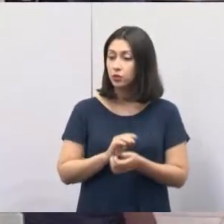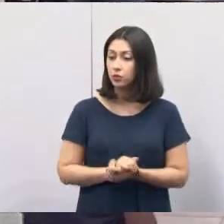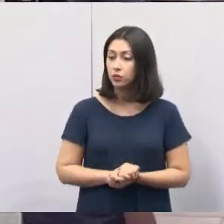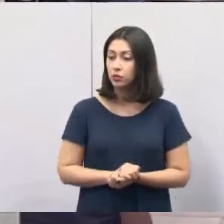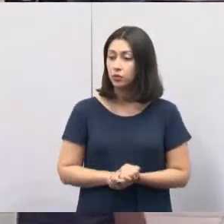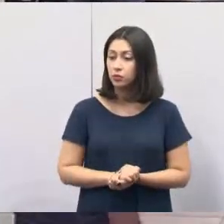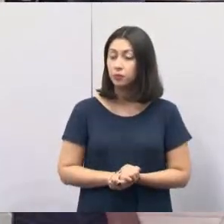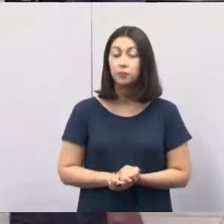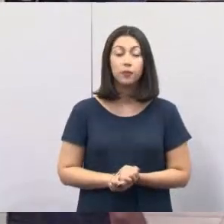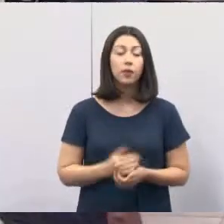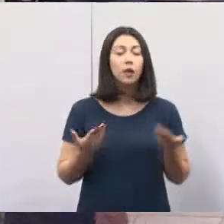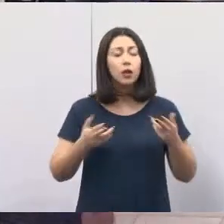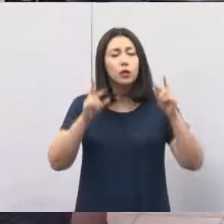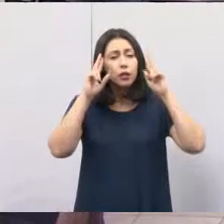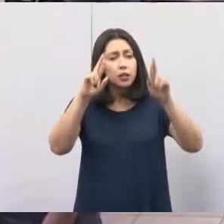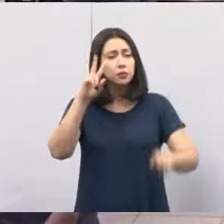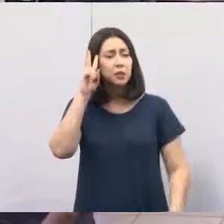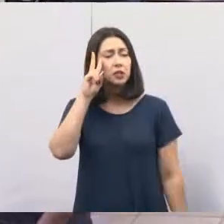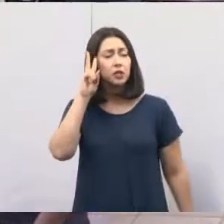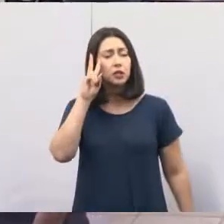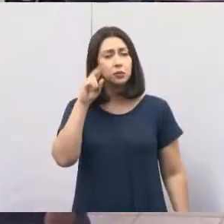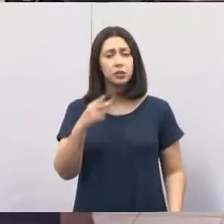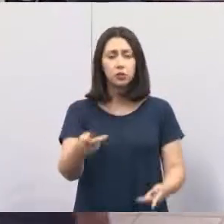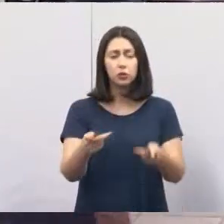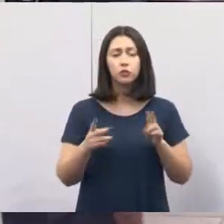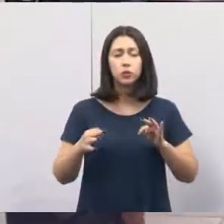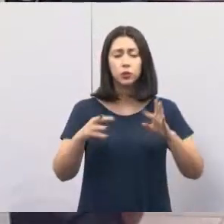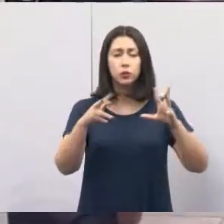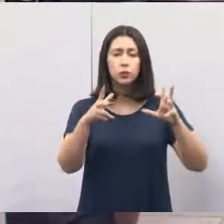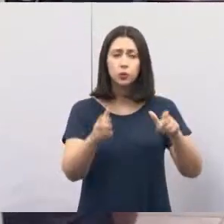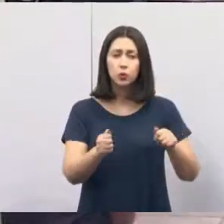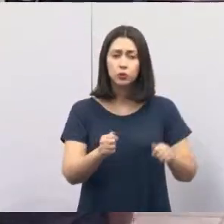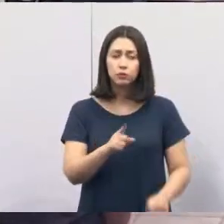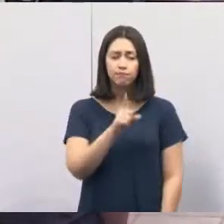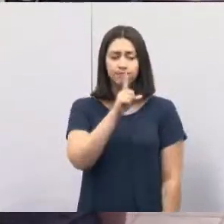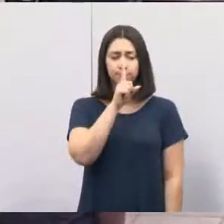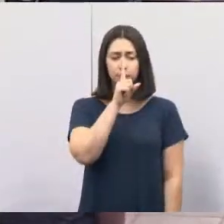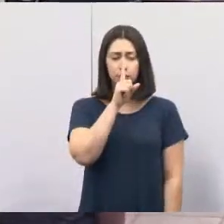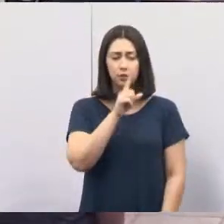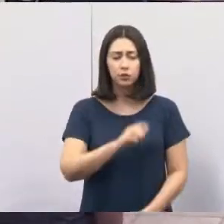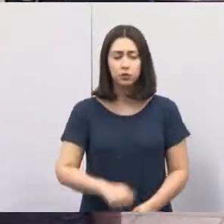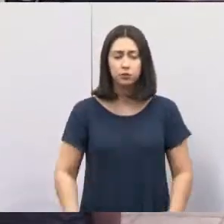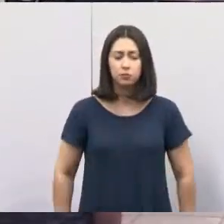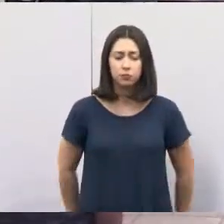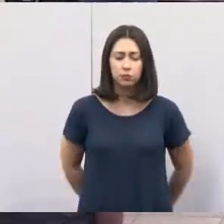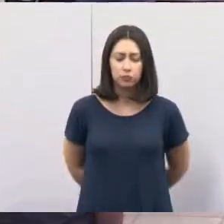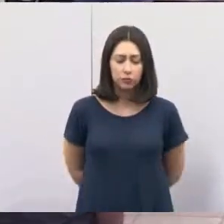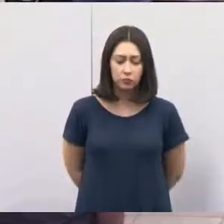Em memória dos entes queridos, convido a todos para que façamos alguns instantes de silêncio.